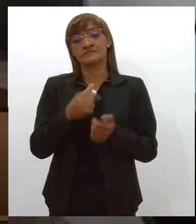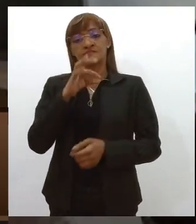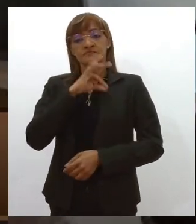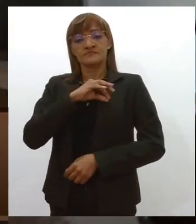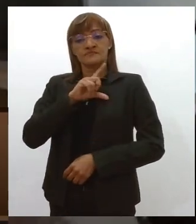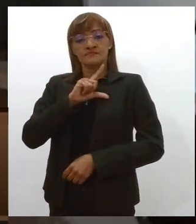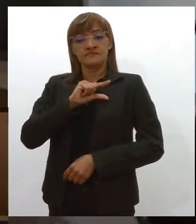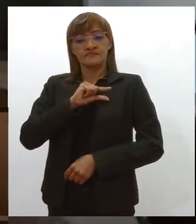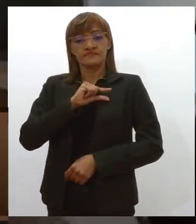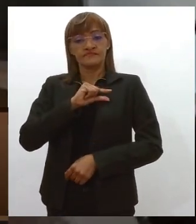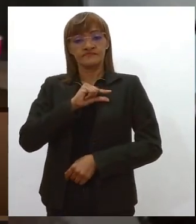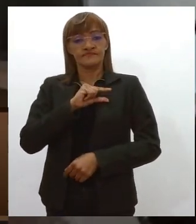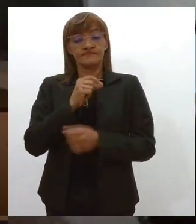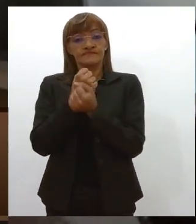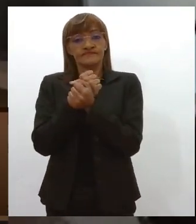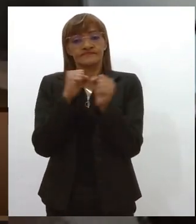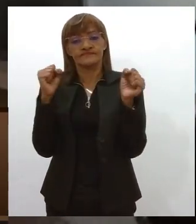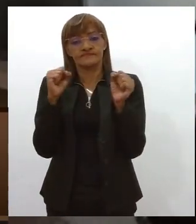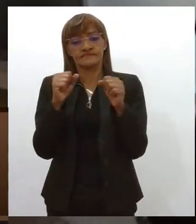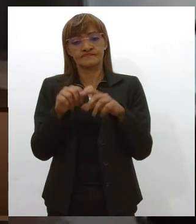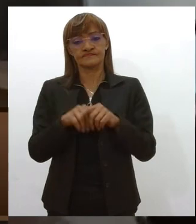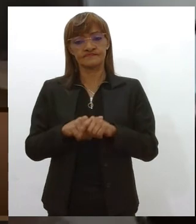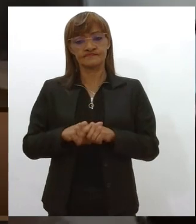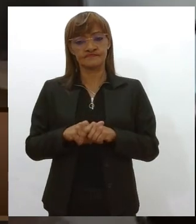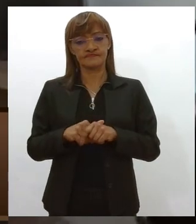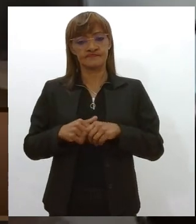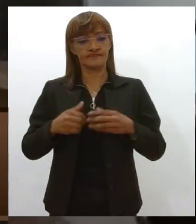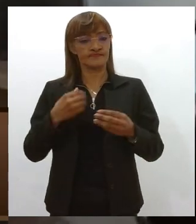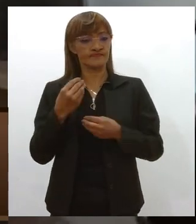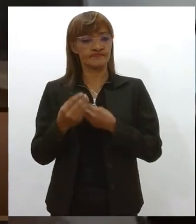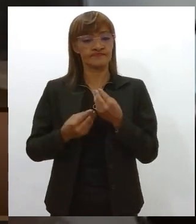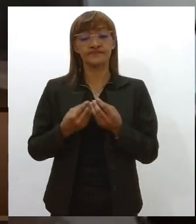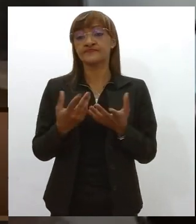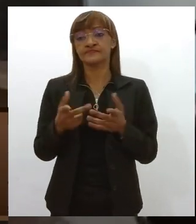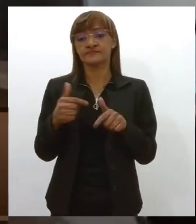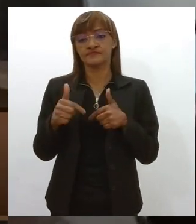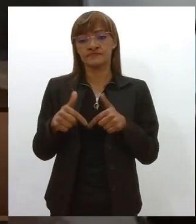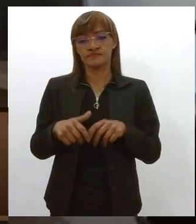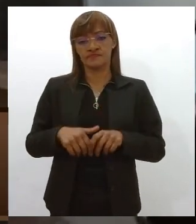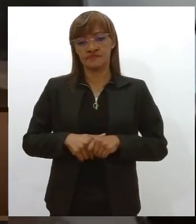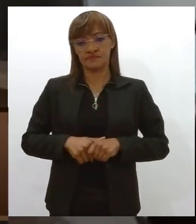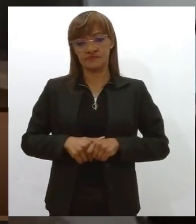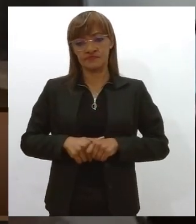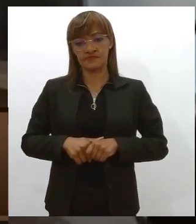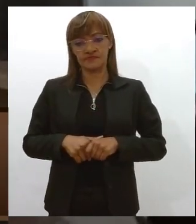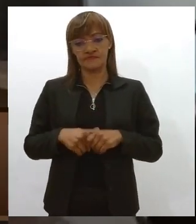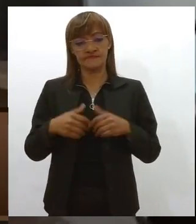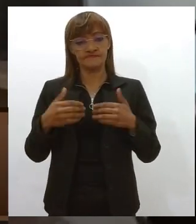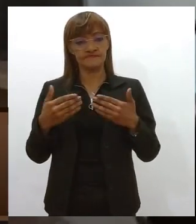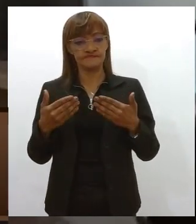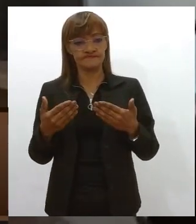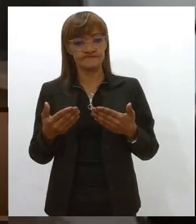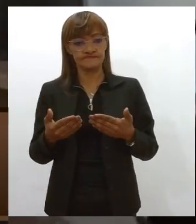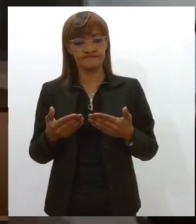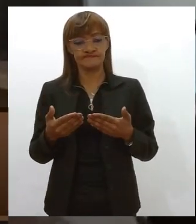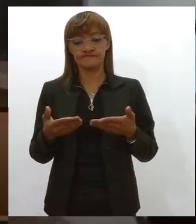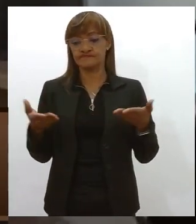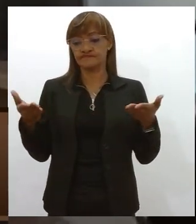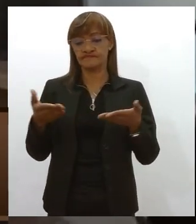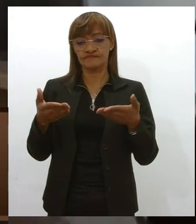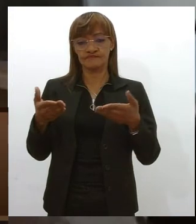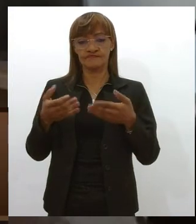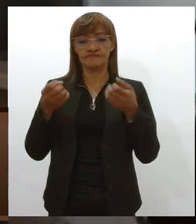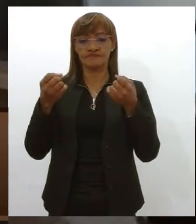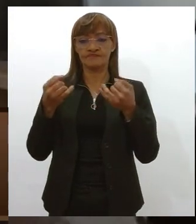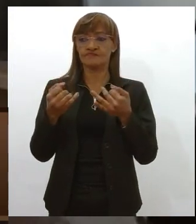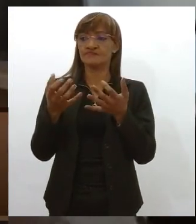fica impossível, porque a mãe vai deixar esse filho, como é que ela vai trabalhar? Então, eu volto para aquilo que eu falei no começo. Querem que a gente trabalhe